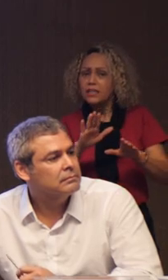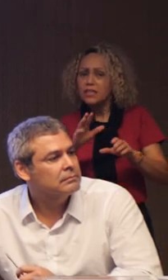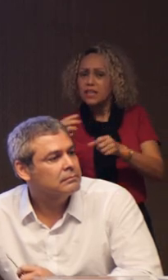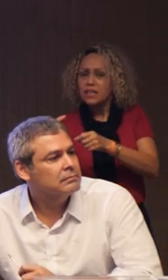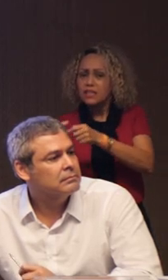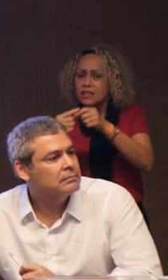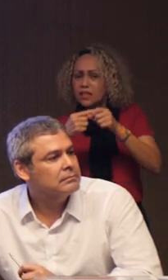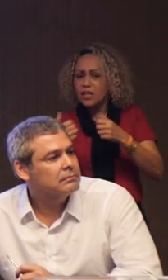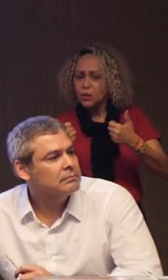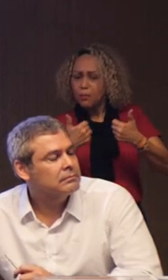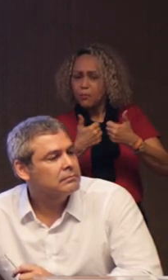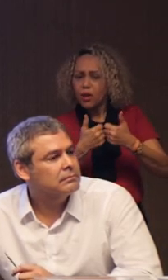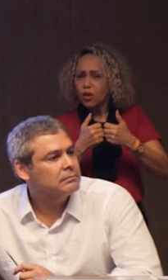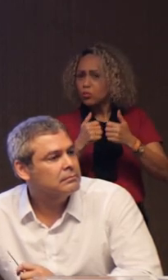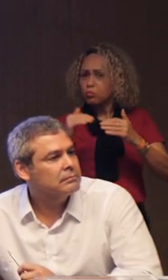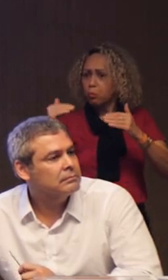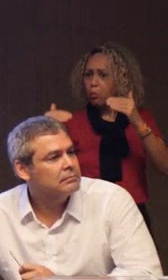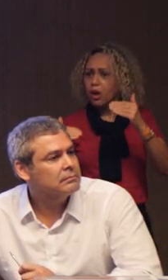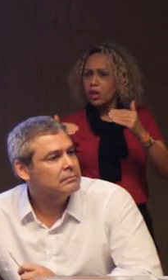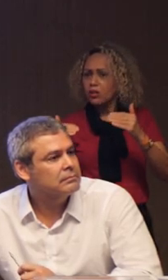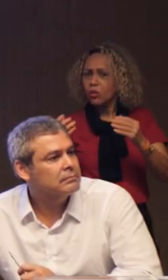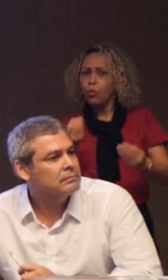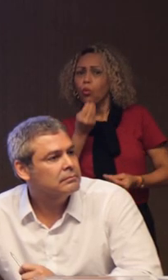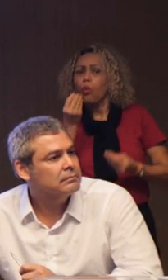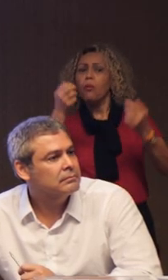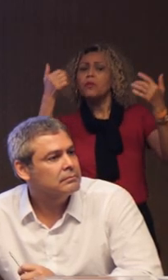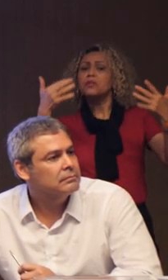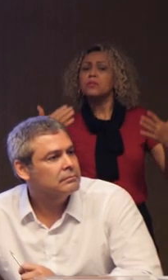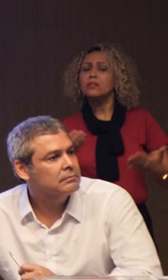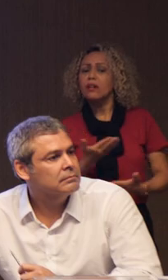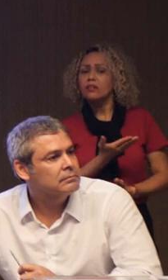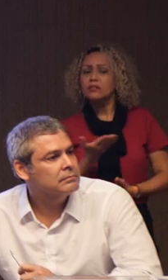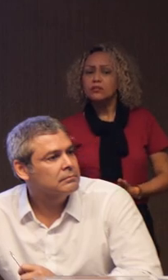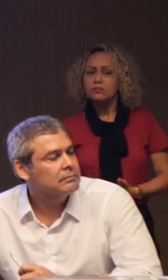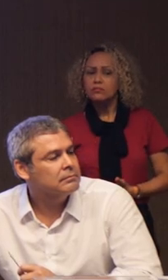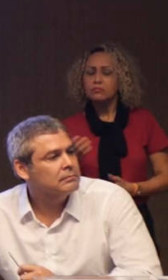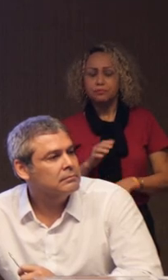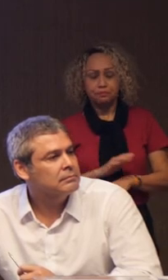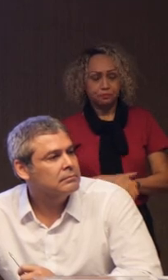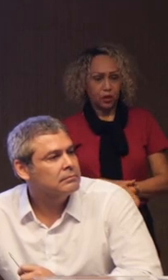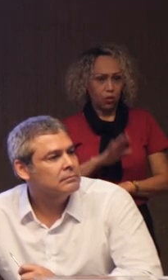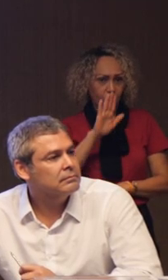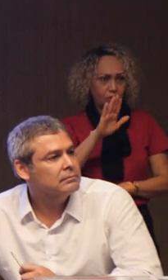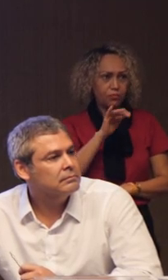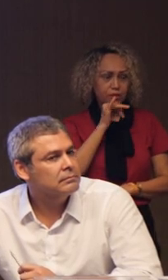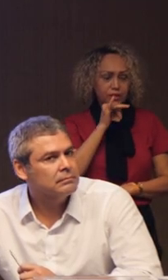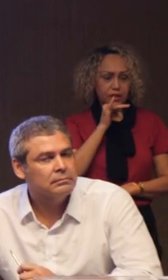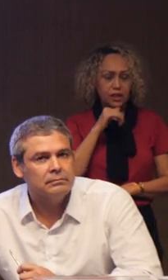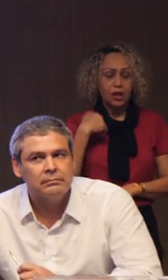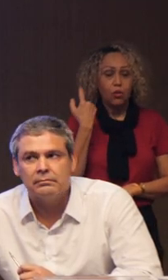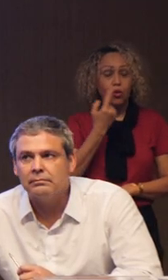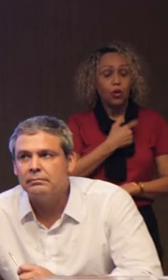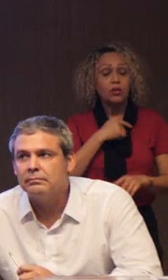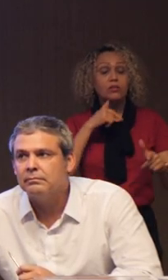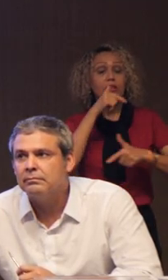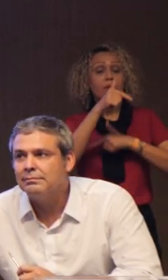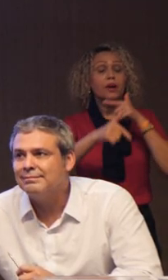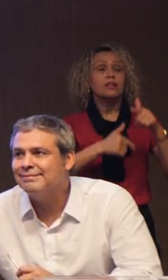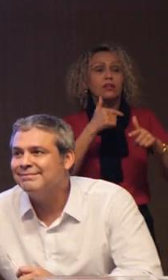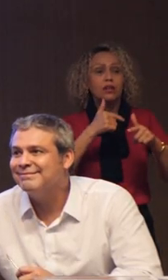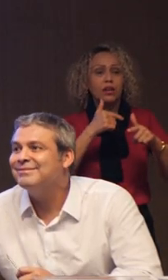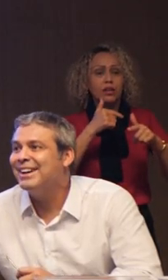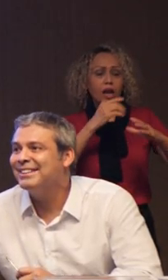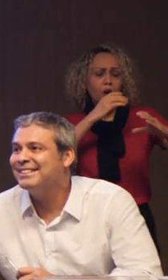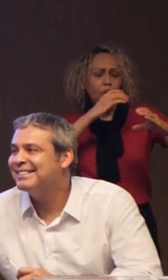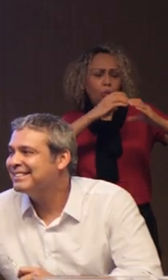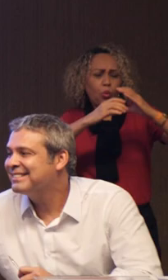o fundamental vai estar na comunicação. Não na comunicação de fake news que elege animal,